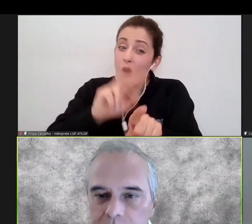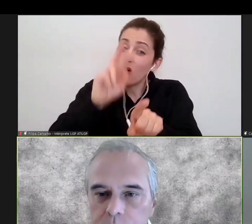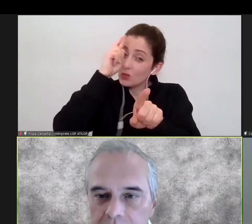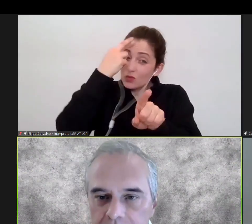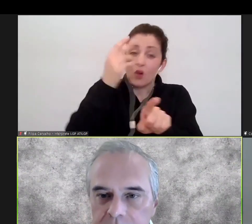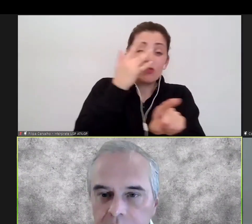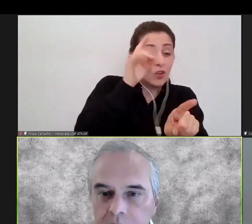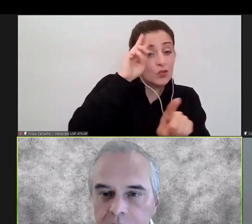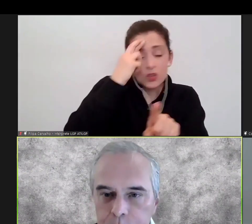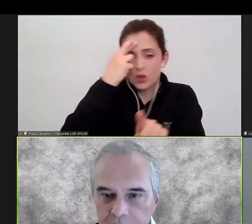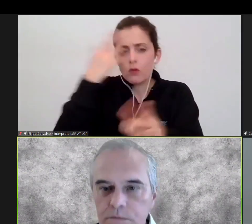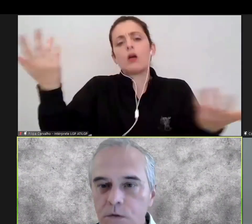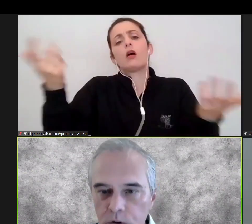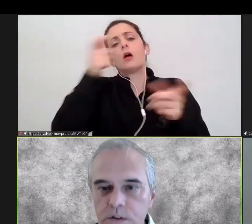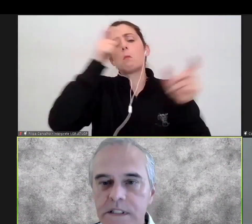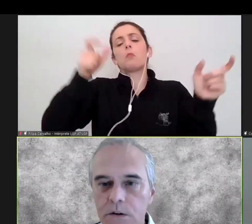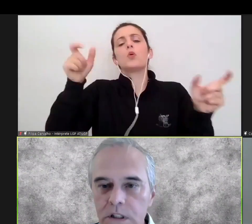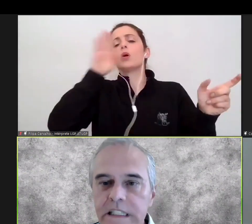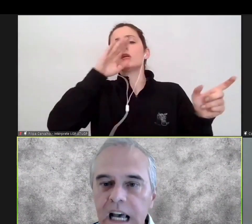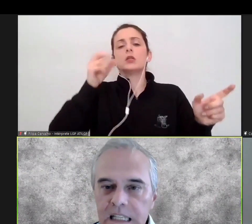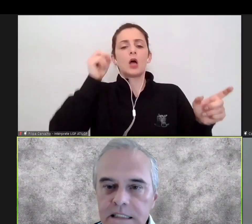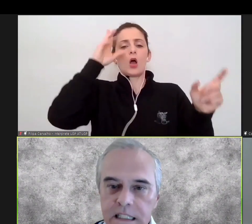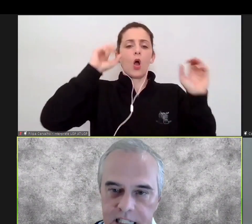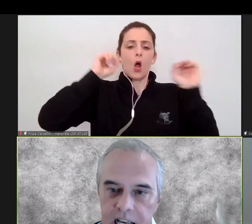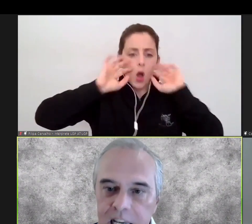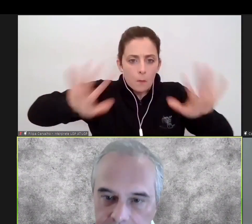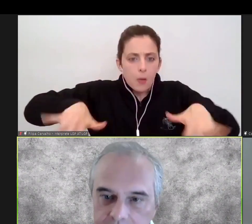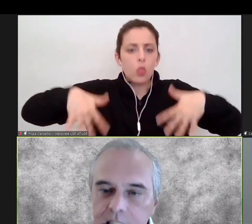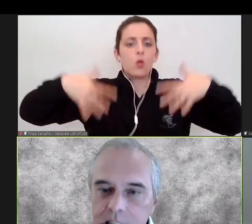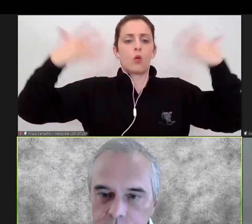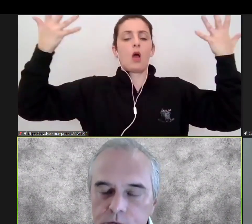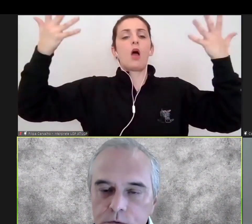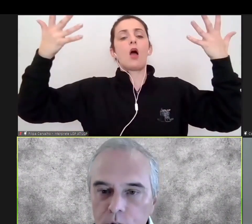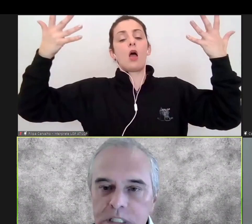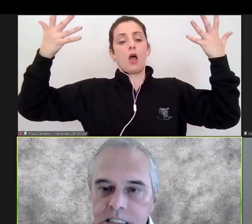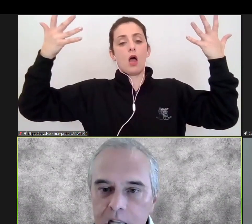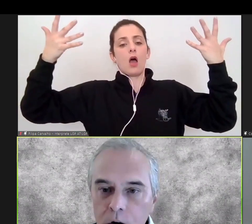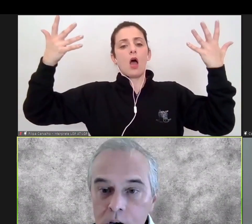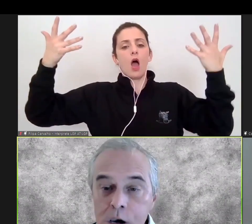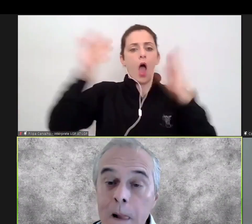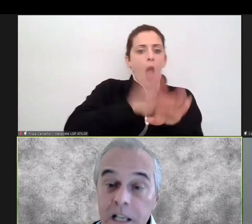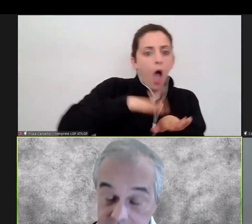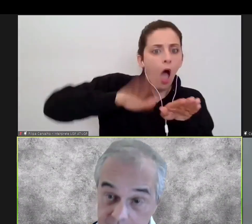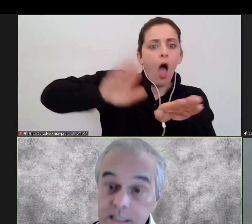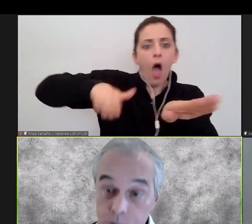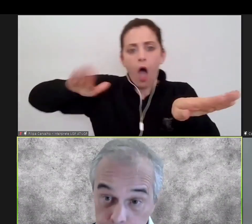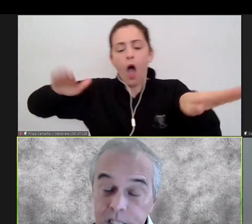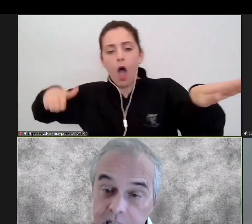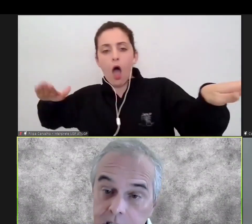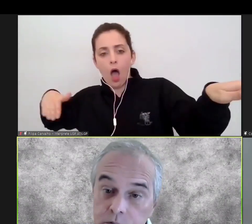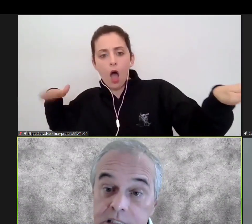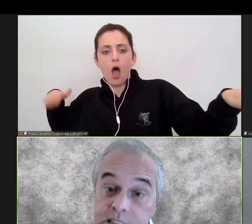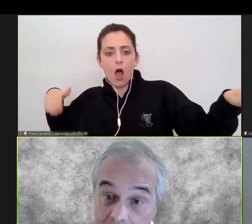de madrugada, pega uma condução lotada, encara trânsito colossal, que tem que ser superado no que sabe, no